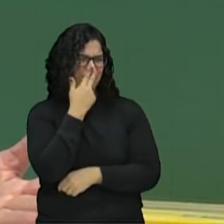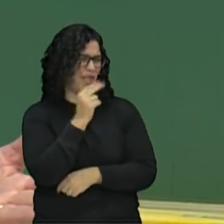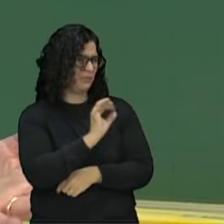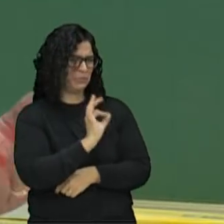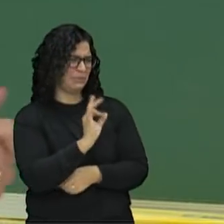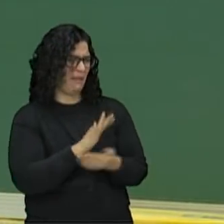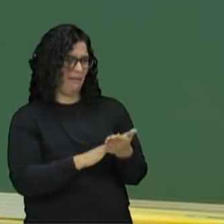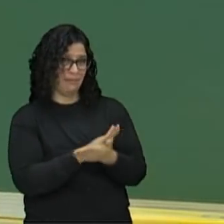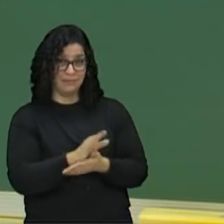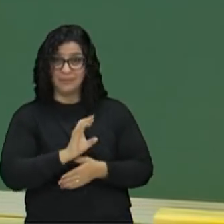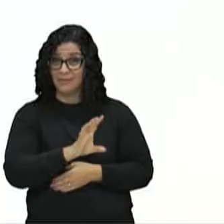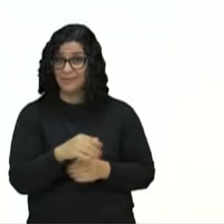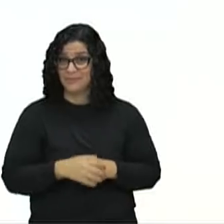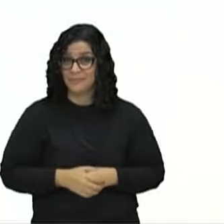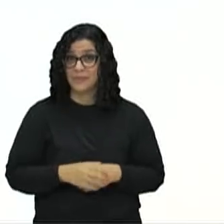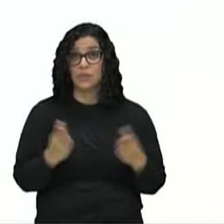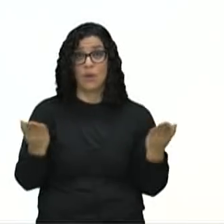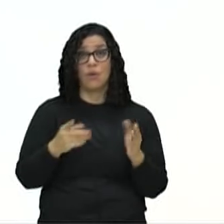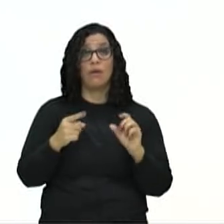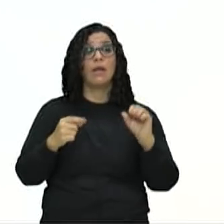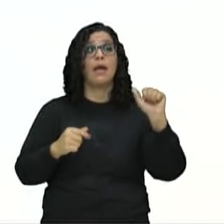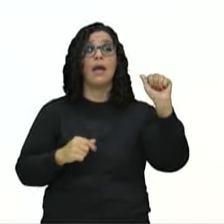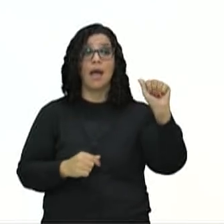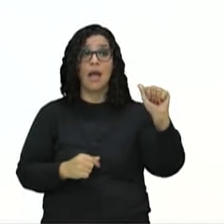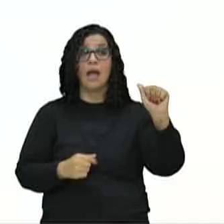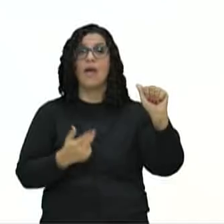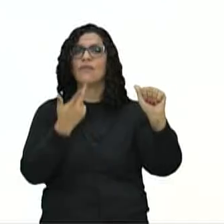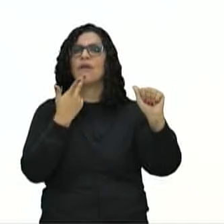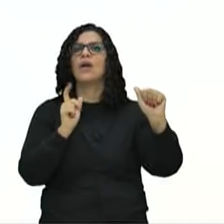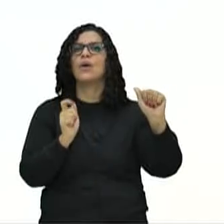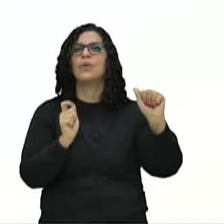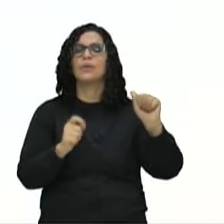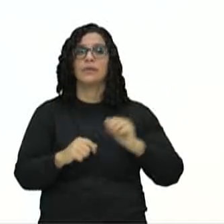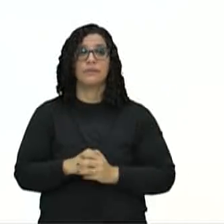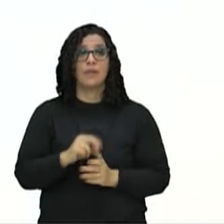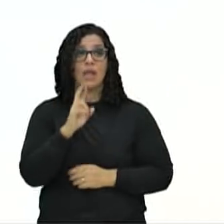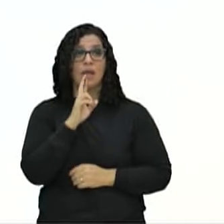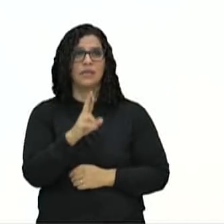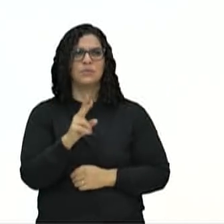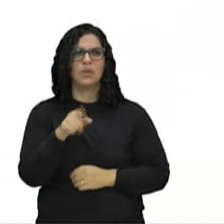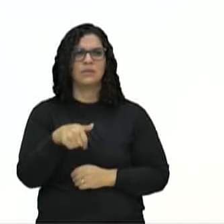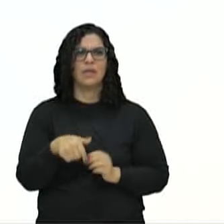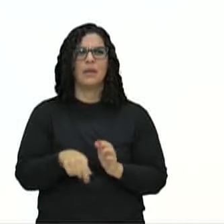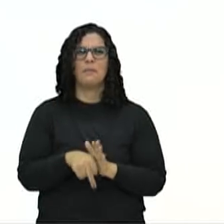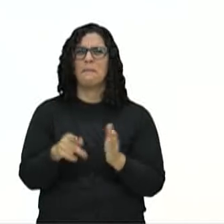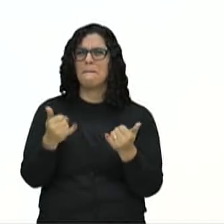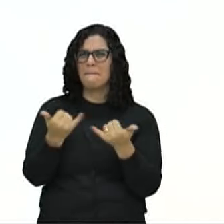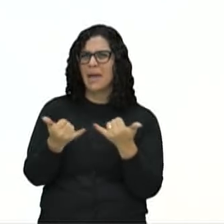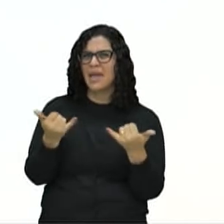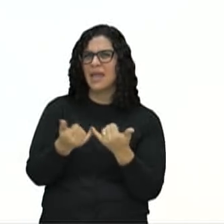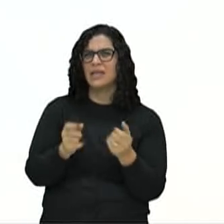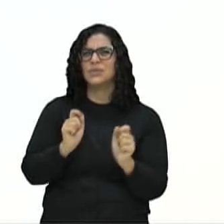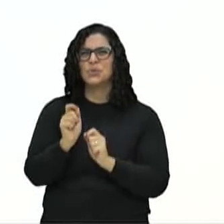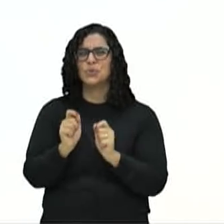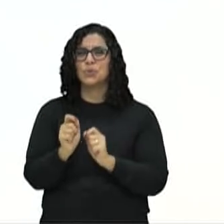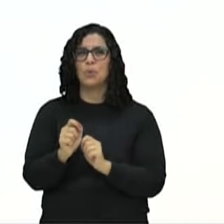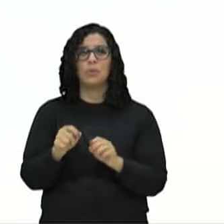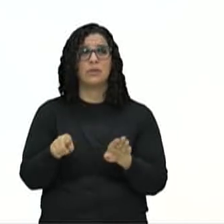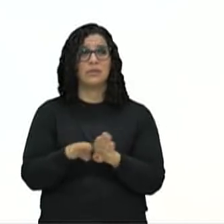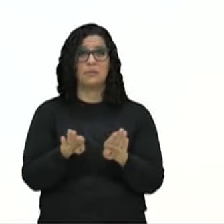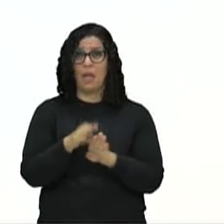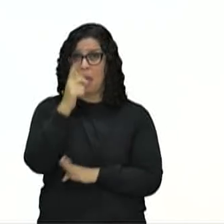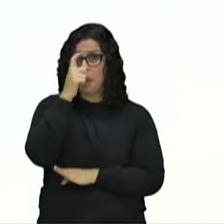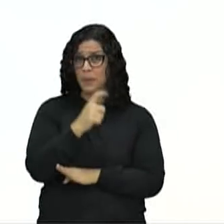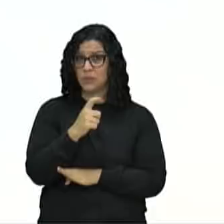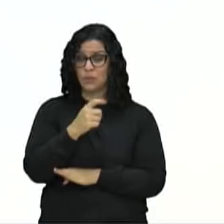mais ou menos isso. A letra A resposta poderia ser: o